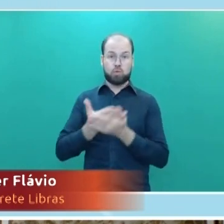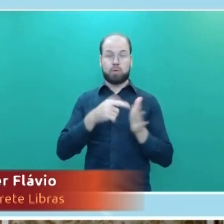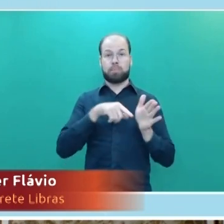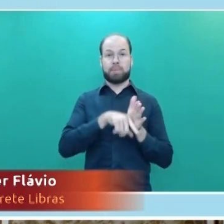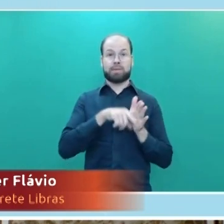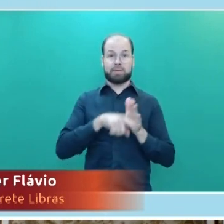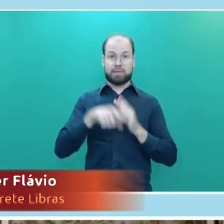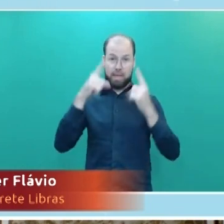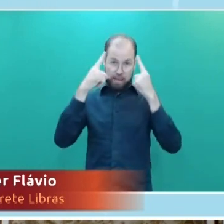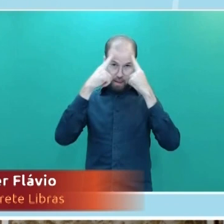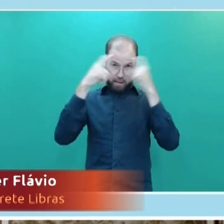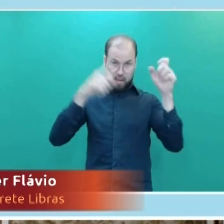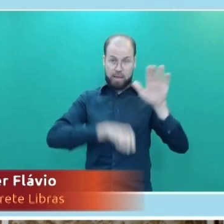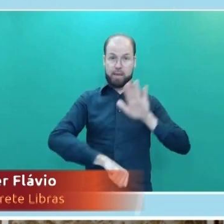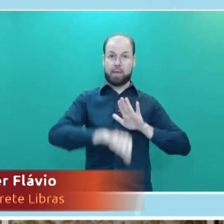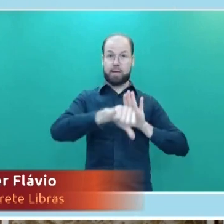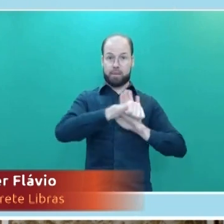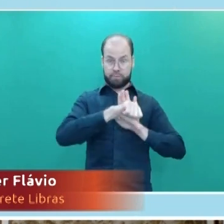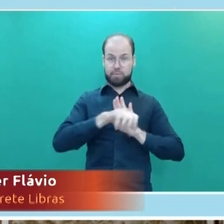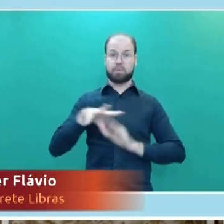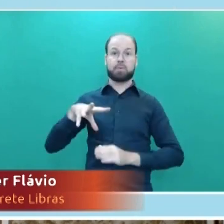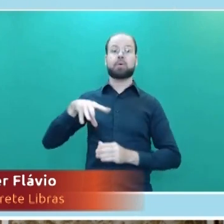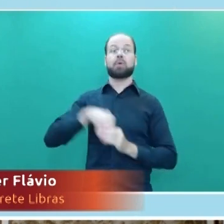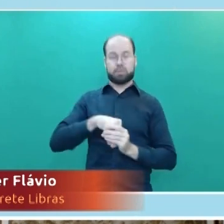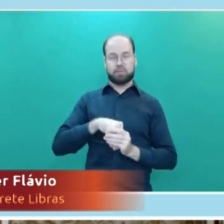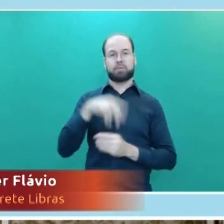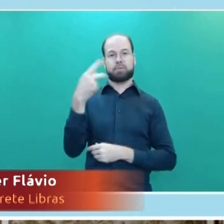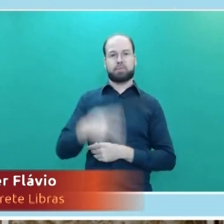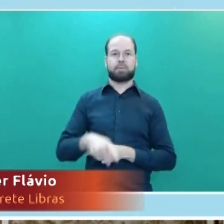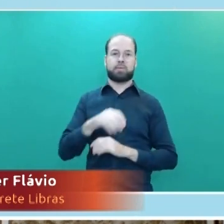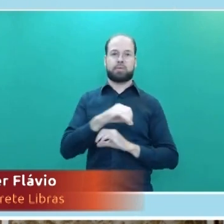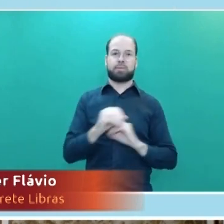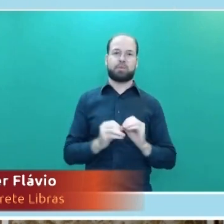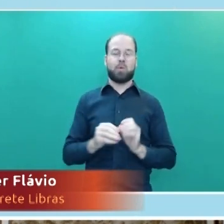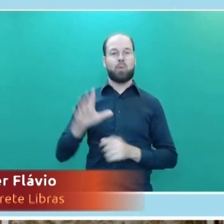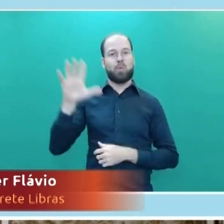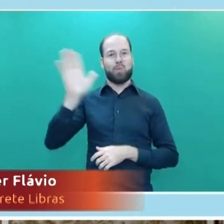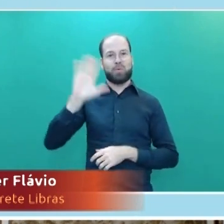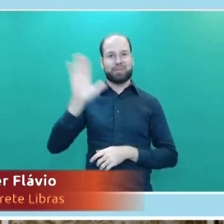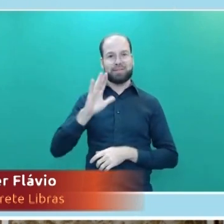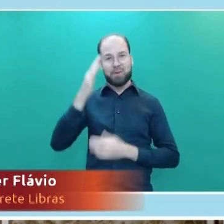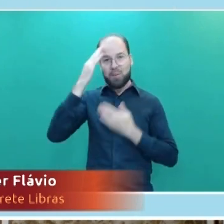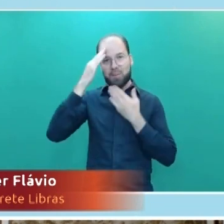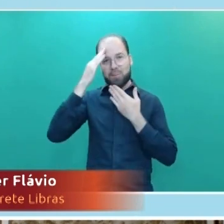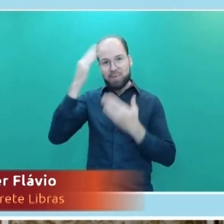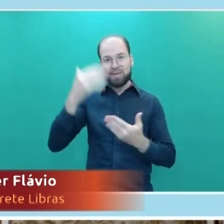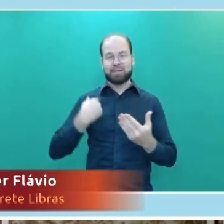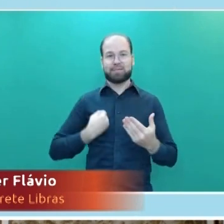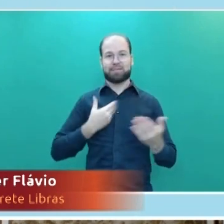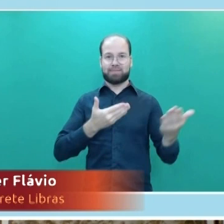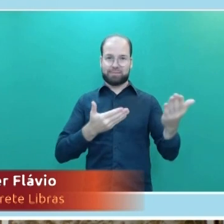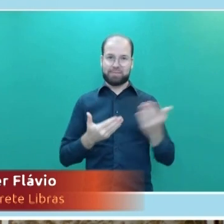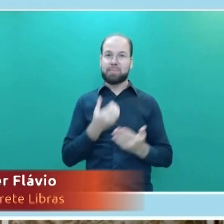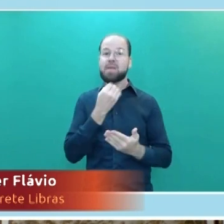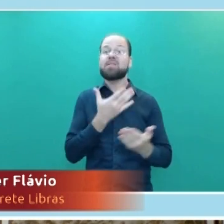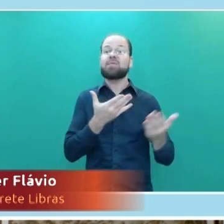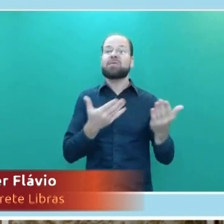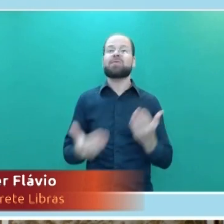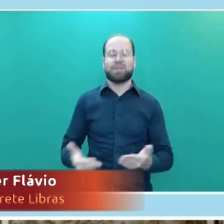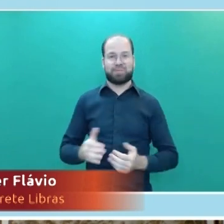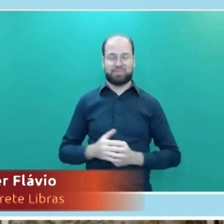o NECRIVE, também da Universidade Federal de Goiás. Olá, Fernando, muito obrigada pela sua presença. Seja bem-vindo a Conexões.